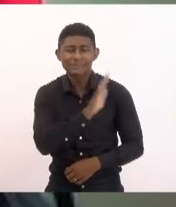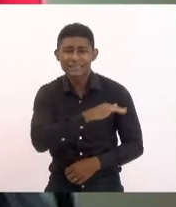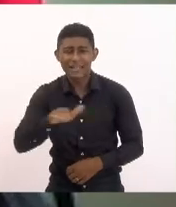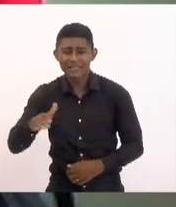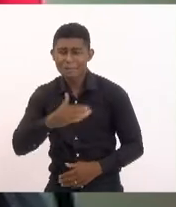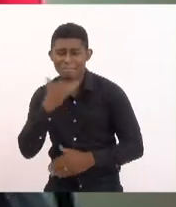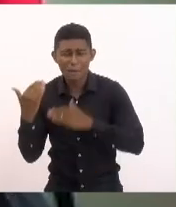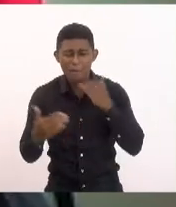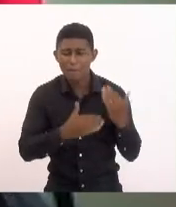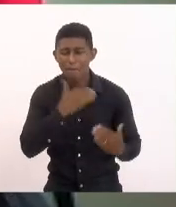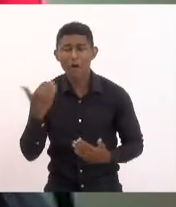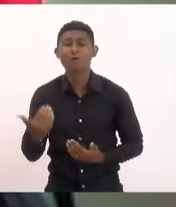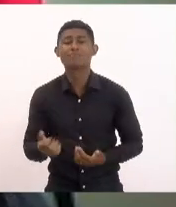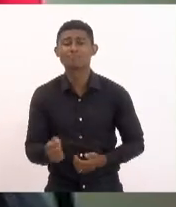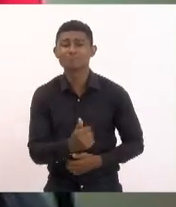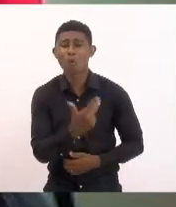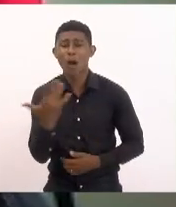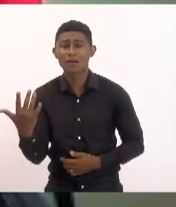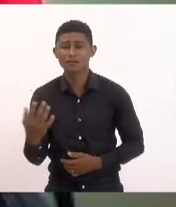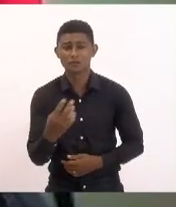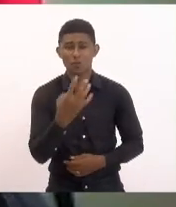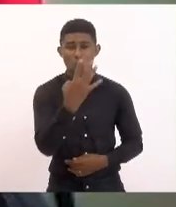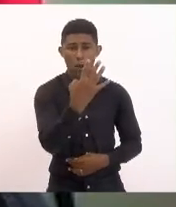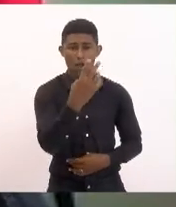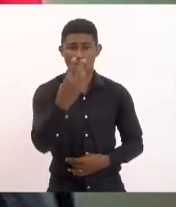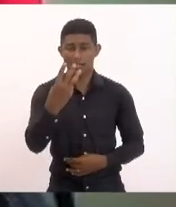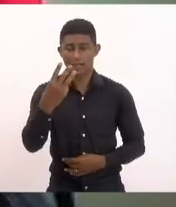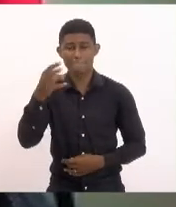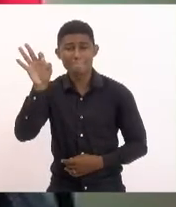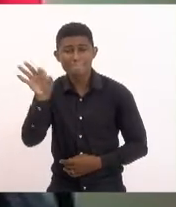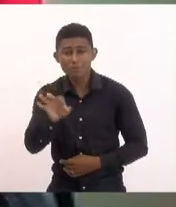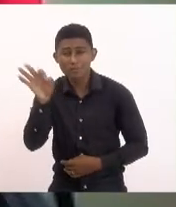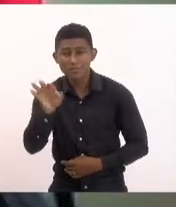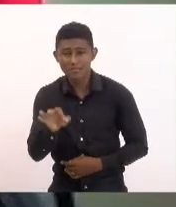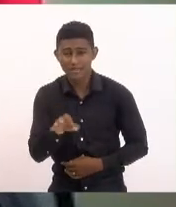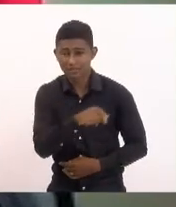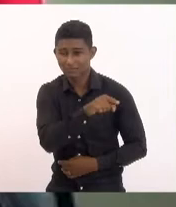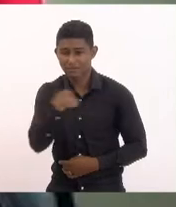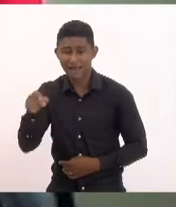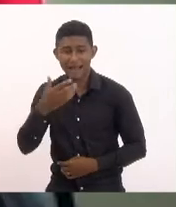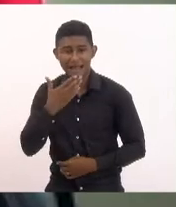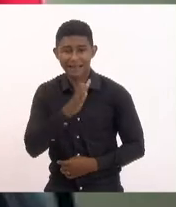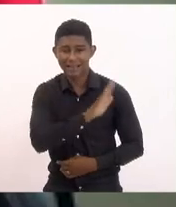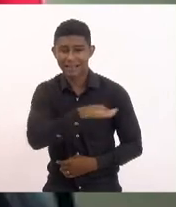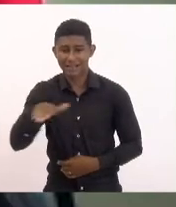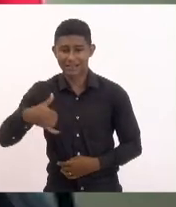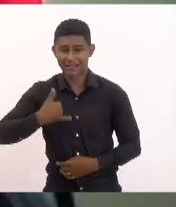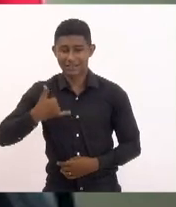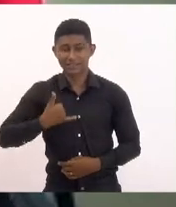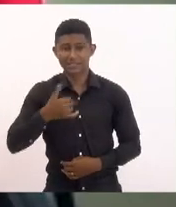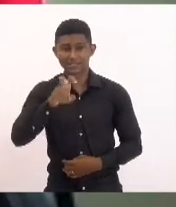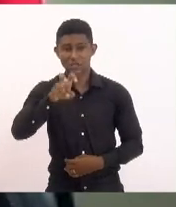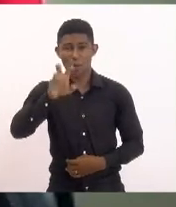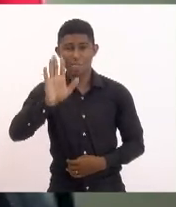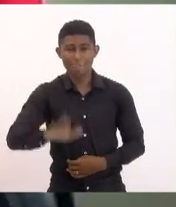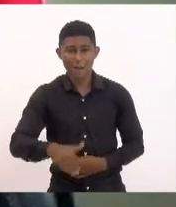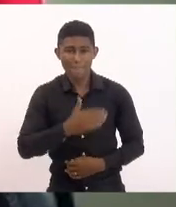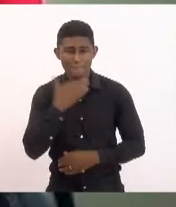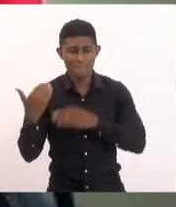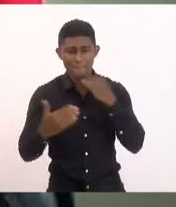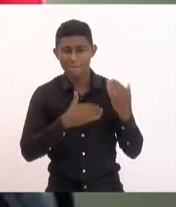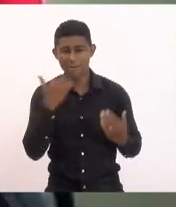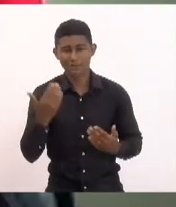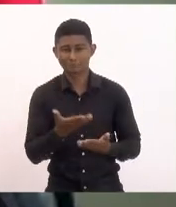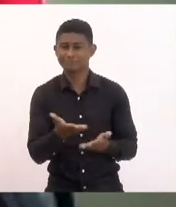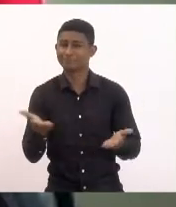de 43% das crianças com menos de 5 anos, né? Embora o país